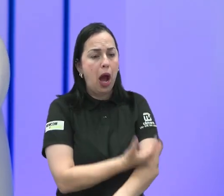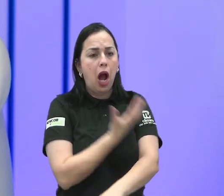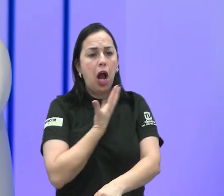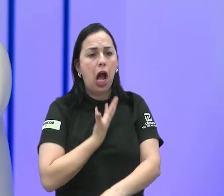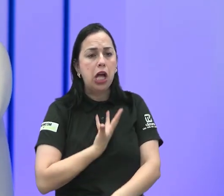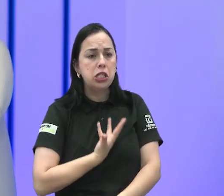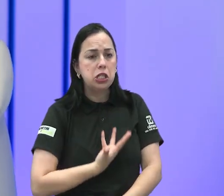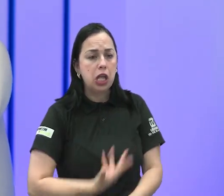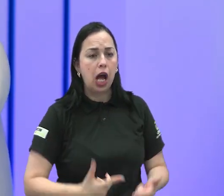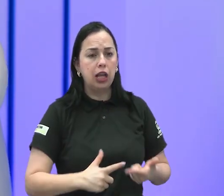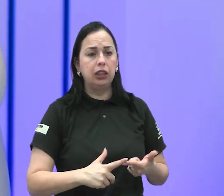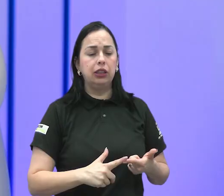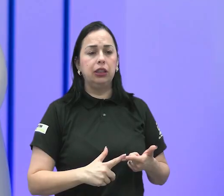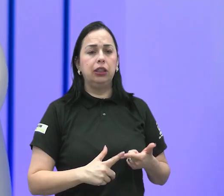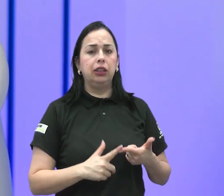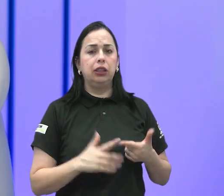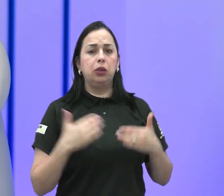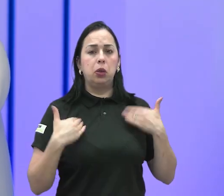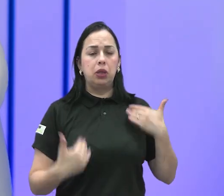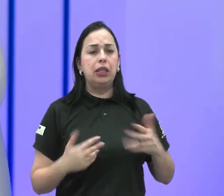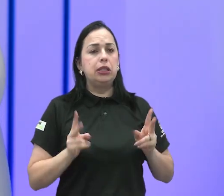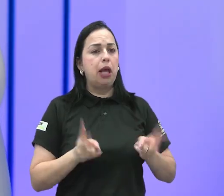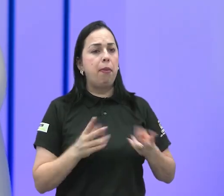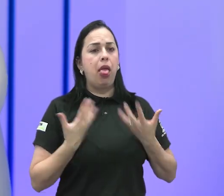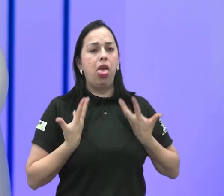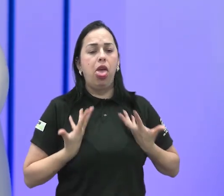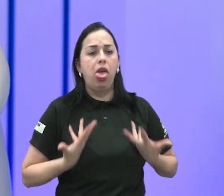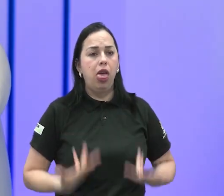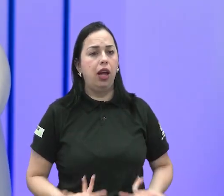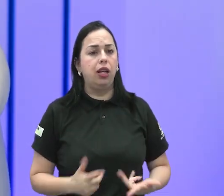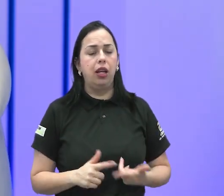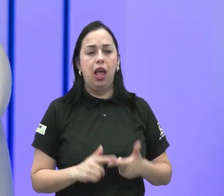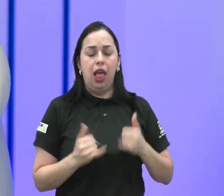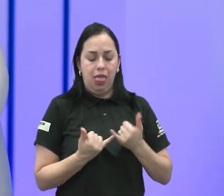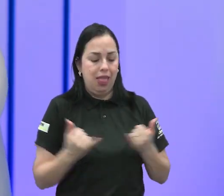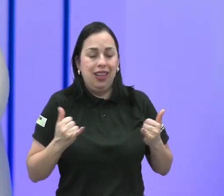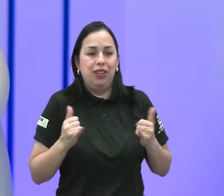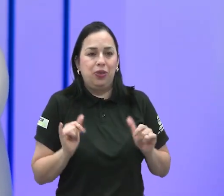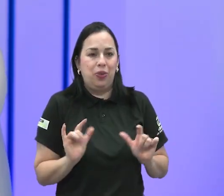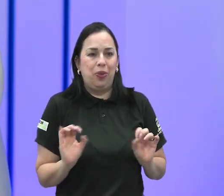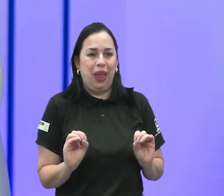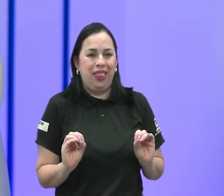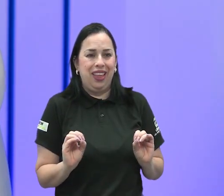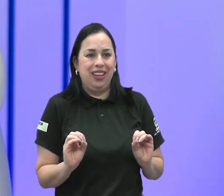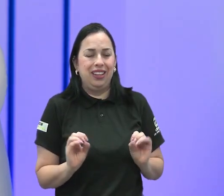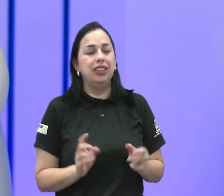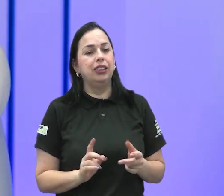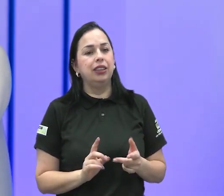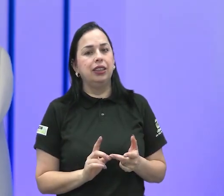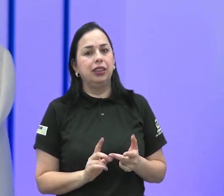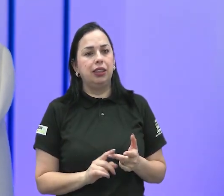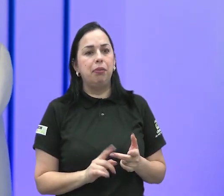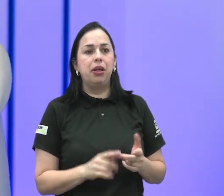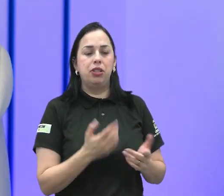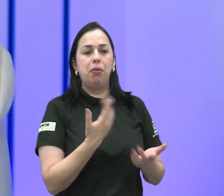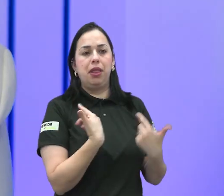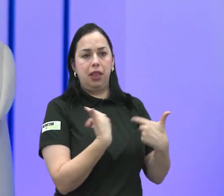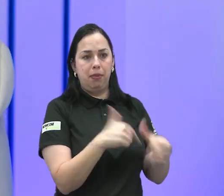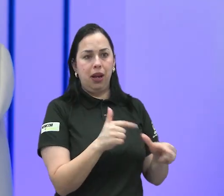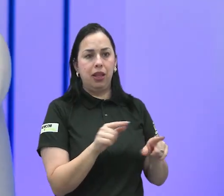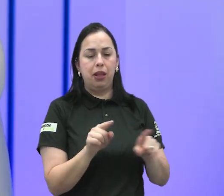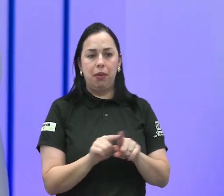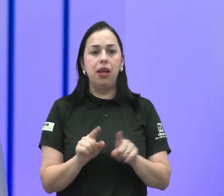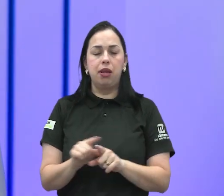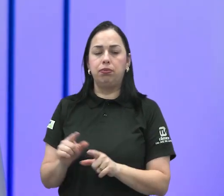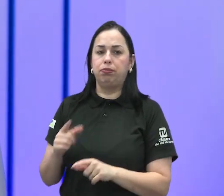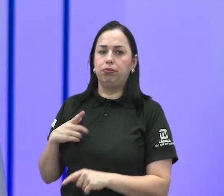exaustão emocional, é um grande fator. Então, tá sempre cansado, tá sem energia para realizar suas tarefas, tanto as escolares